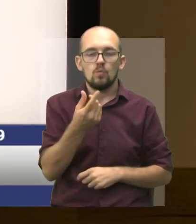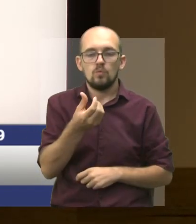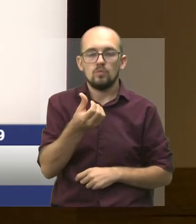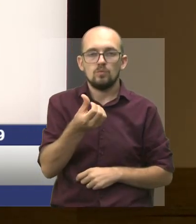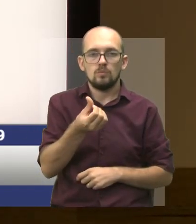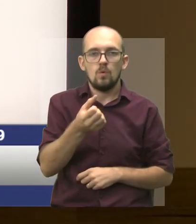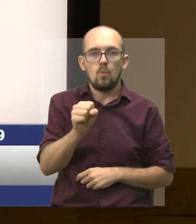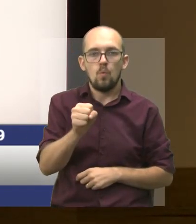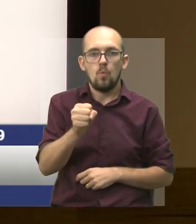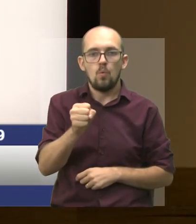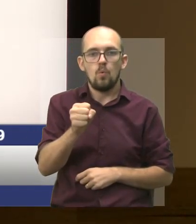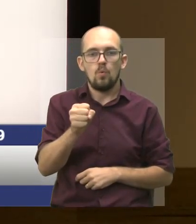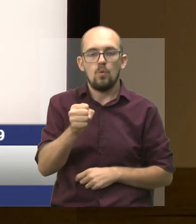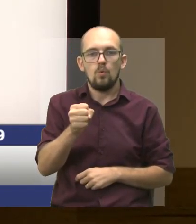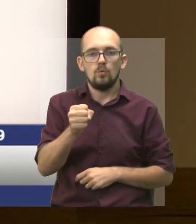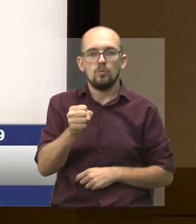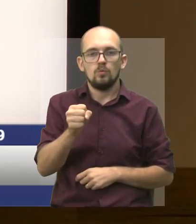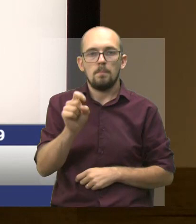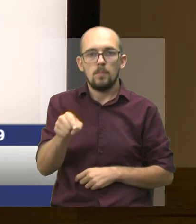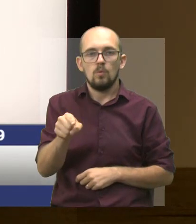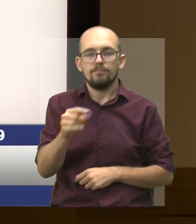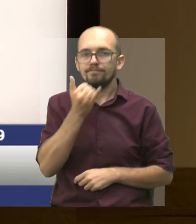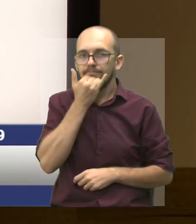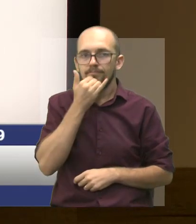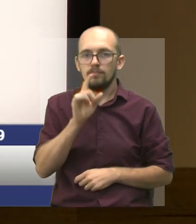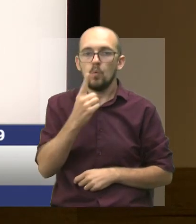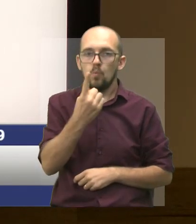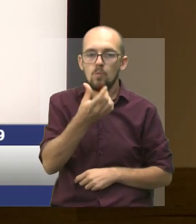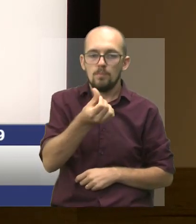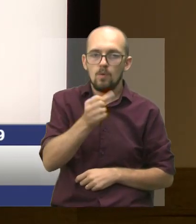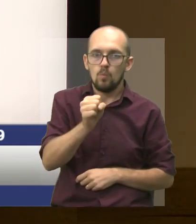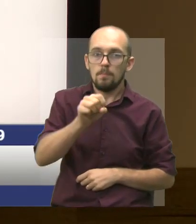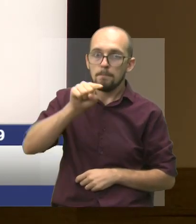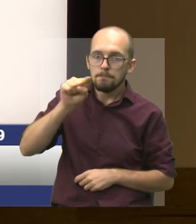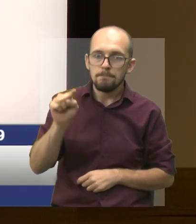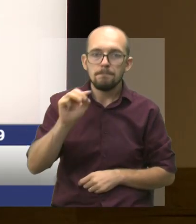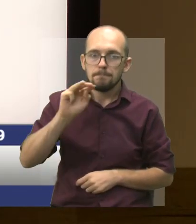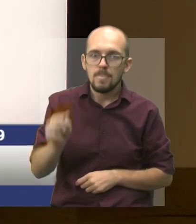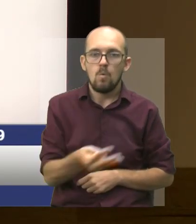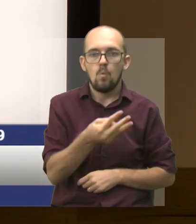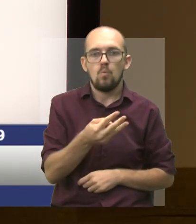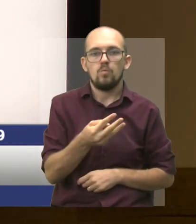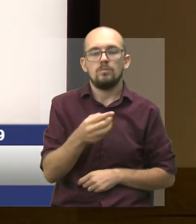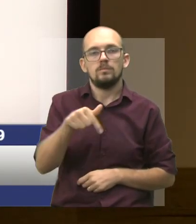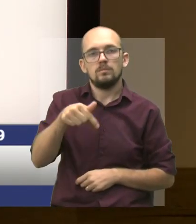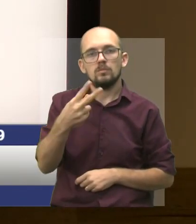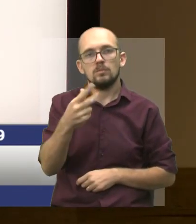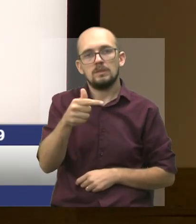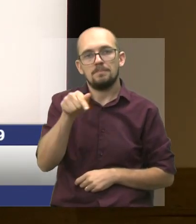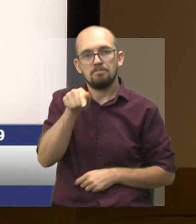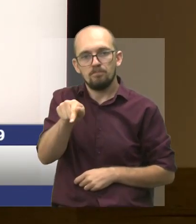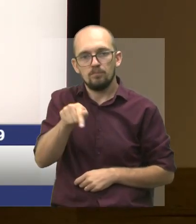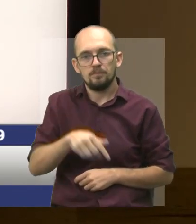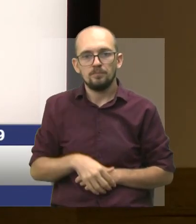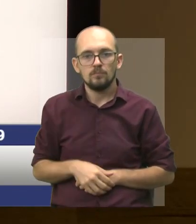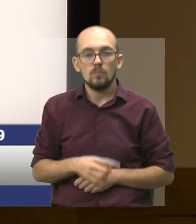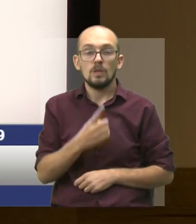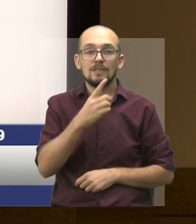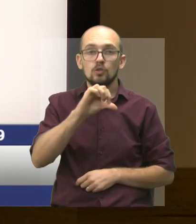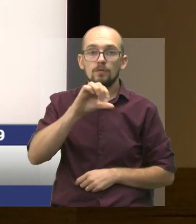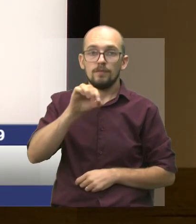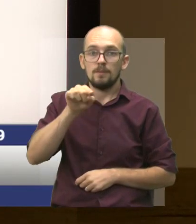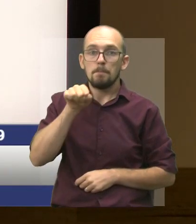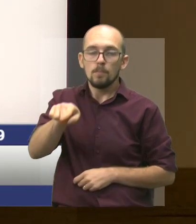168 milhões 727 mil, R$ 190.000 de juros e